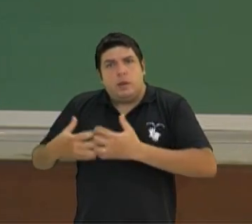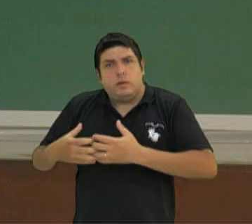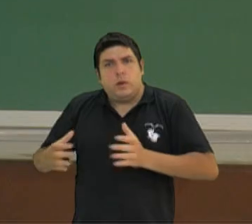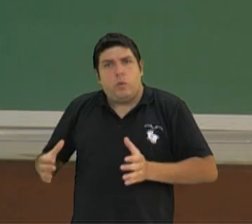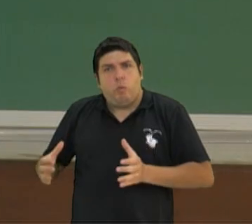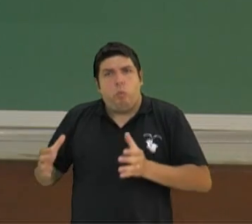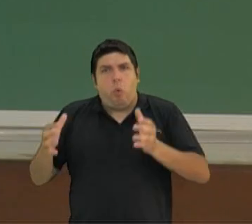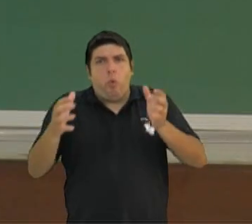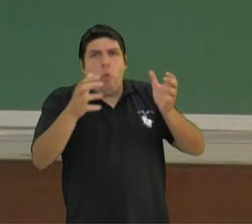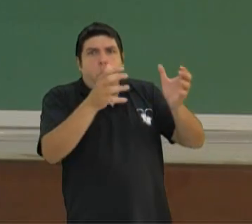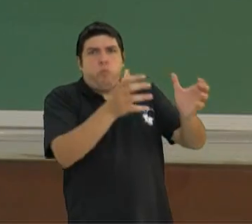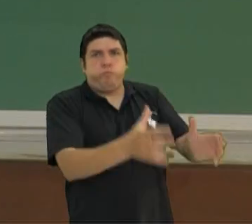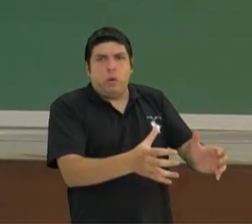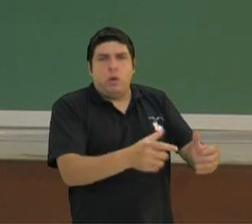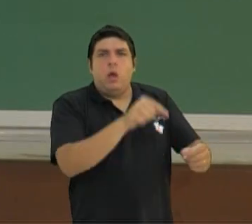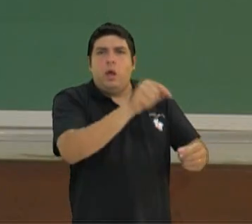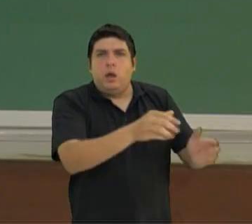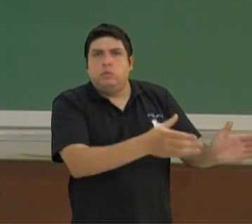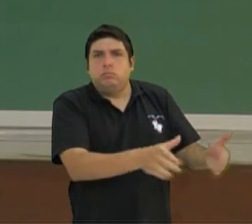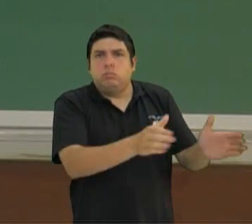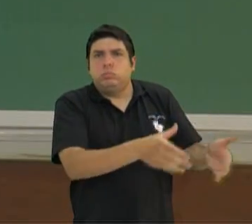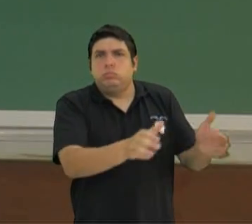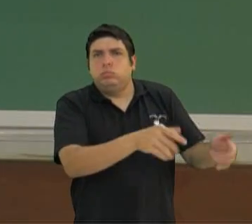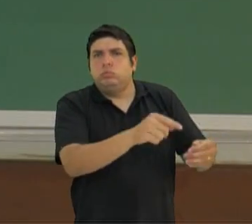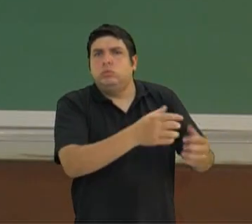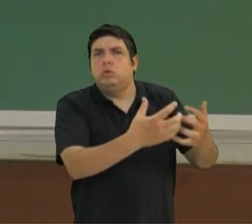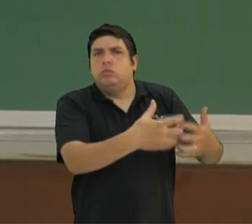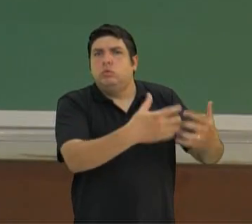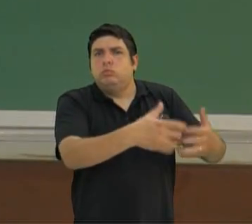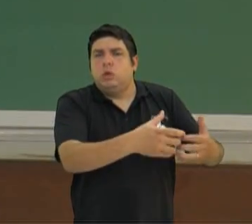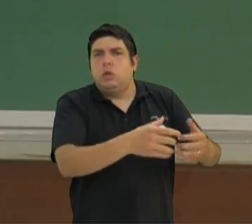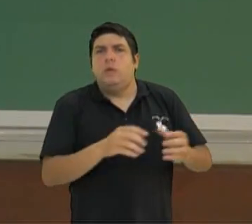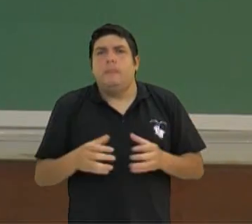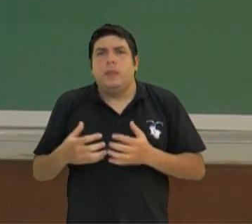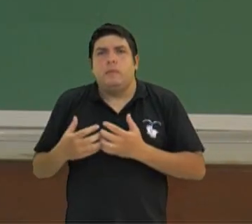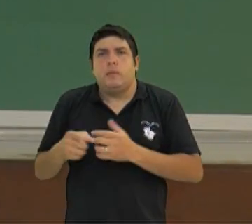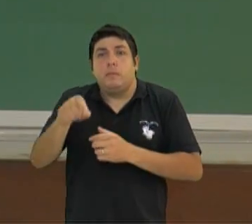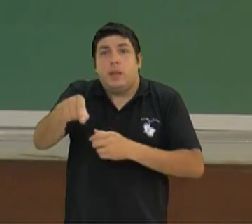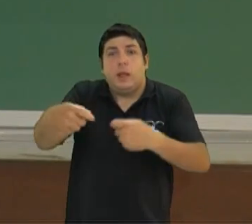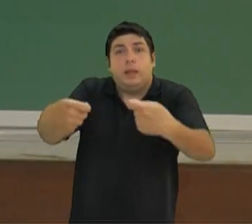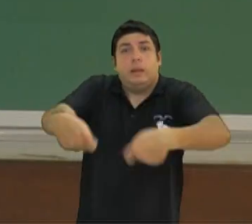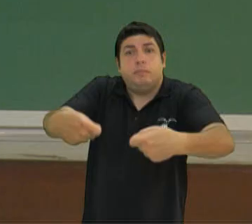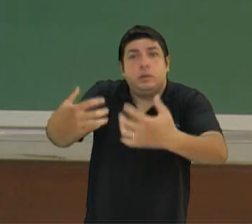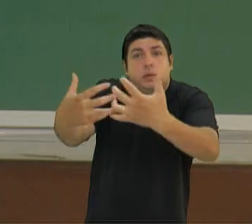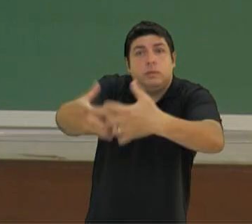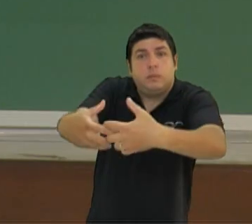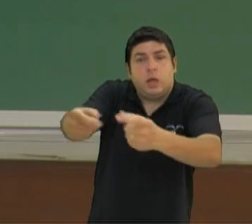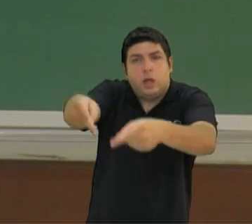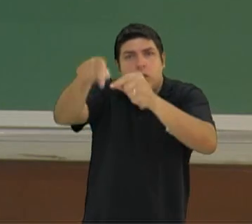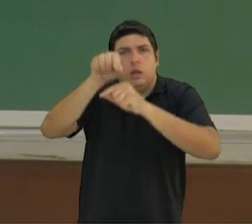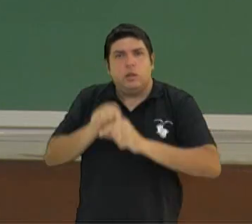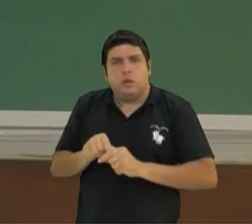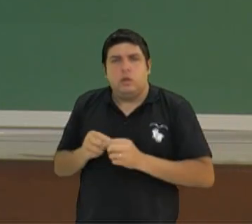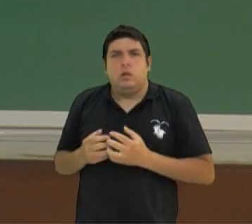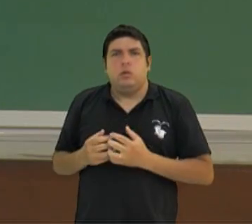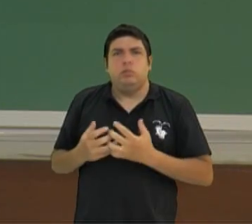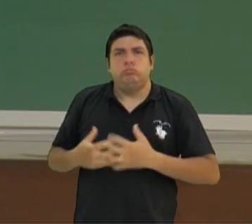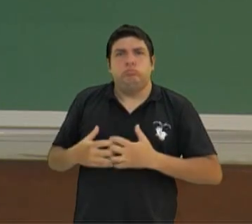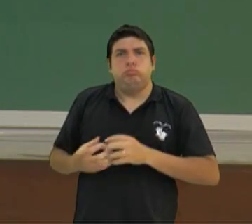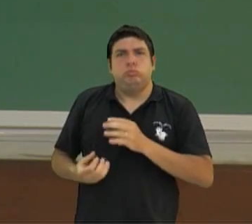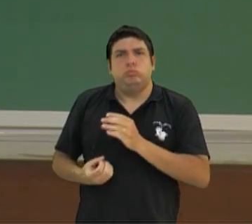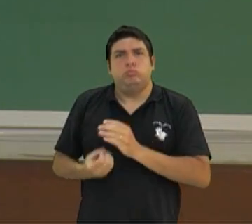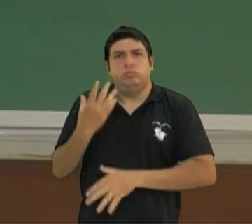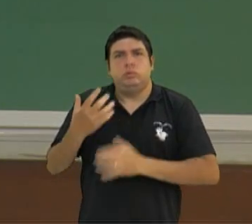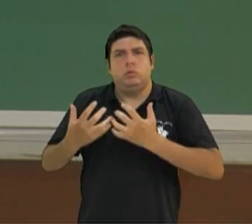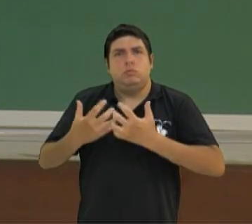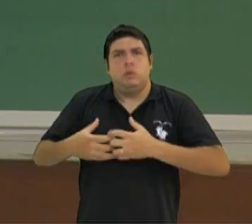máquinas, os equipamentos que serão utilizados pelas outras indústrias para fabricar os produtos, certo? Aí tem o celular, tem as coisas que